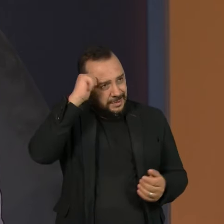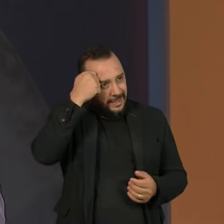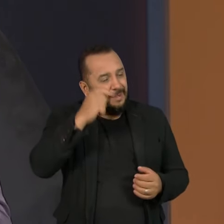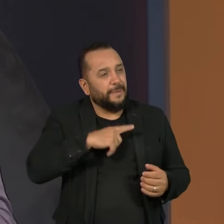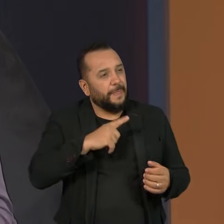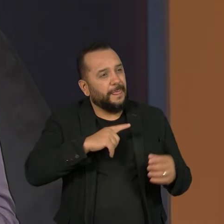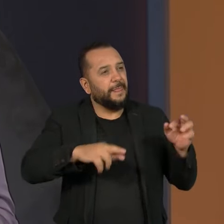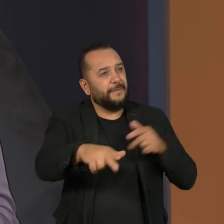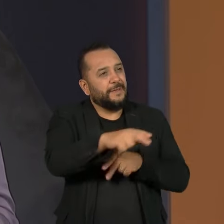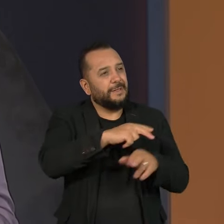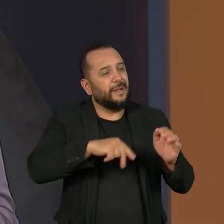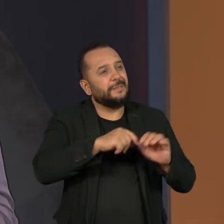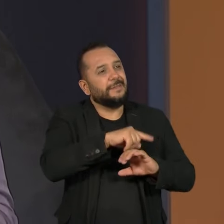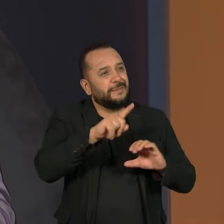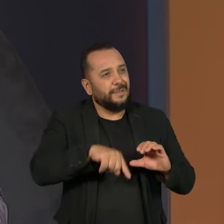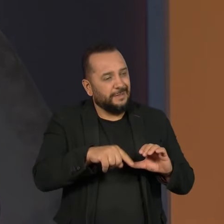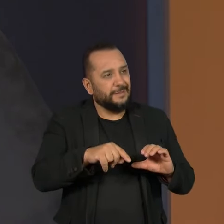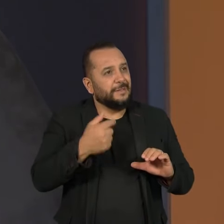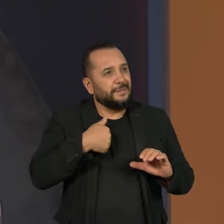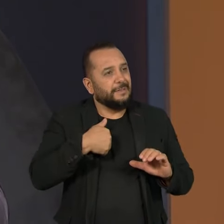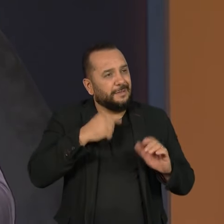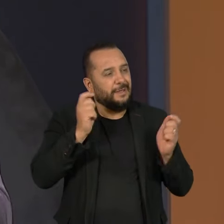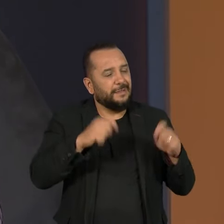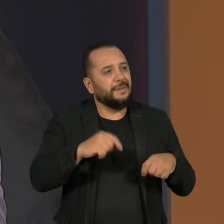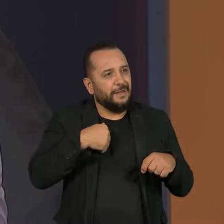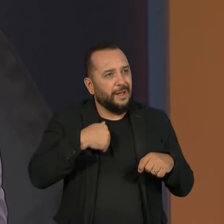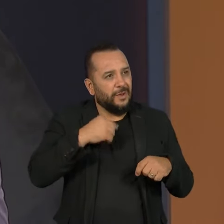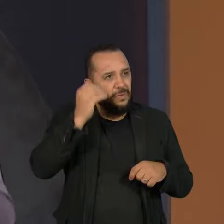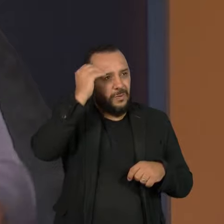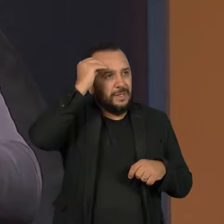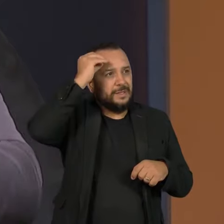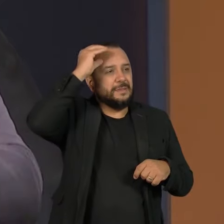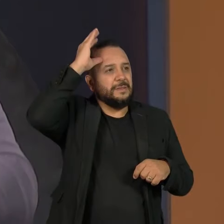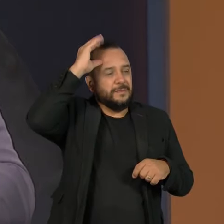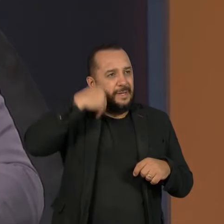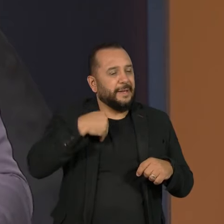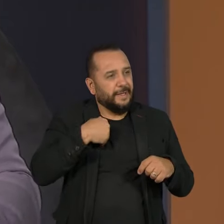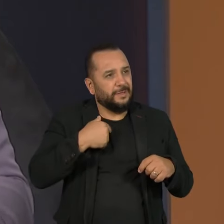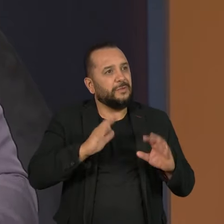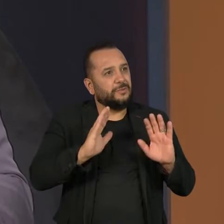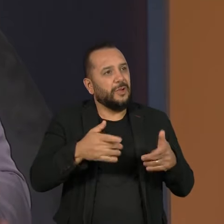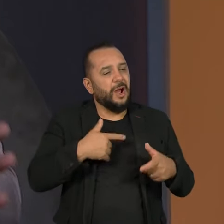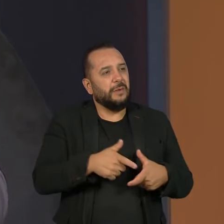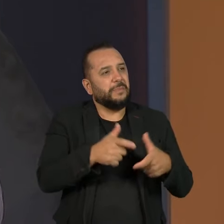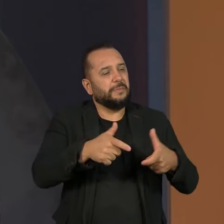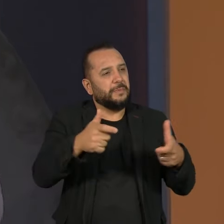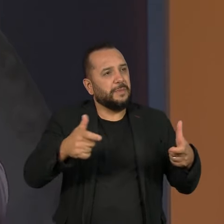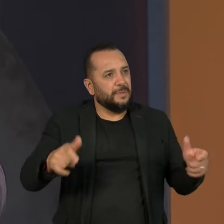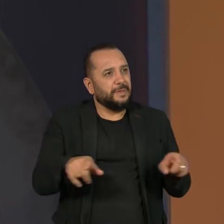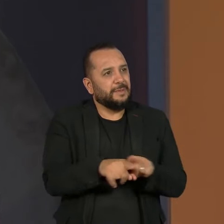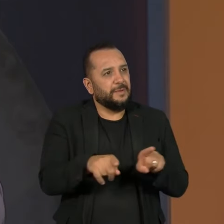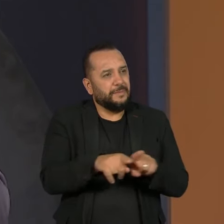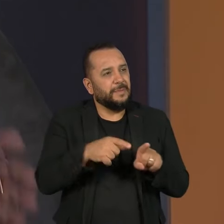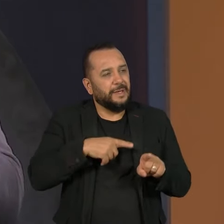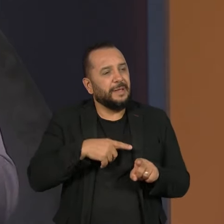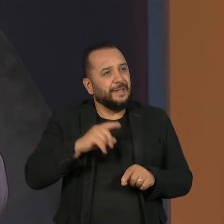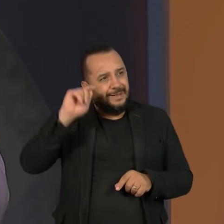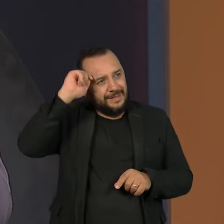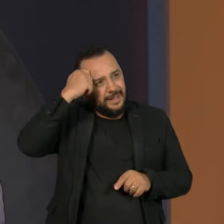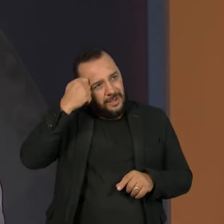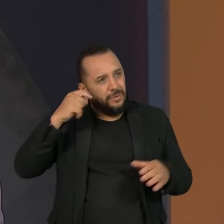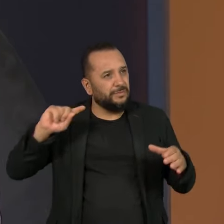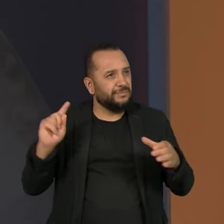de enriquecer a produção do conhecimento e ajudar a corrigir essas distorções históricas da exclusão, da não presença,